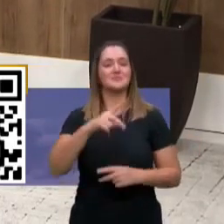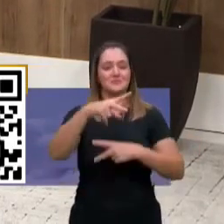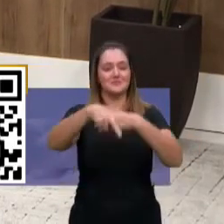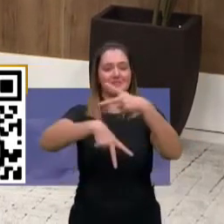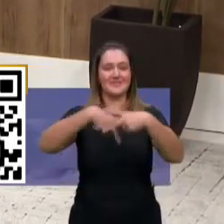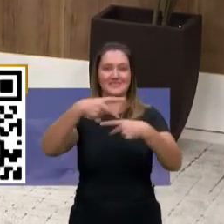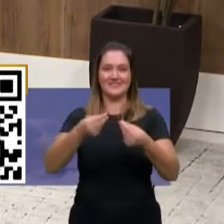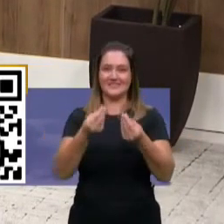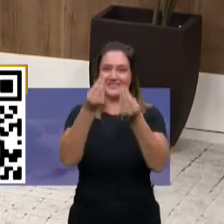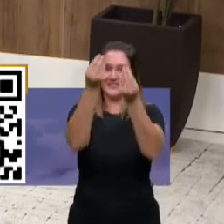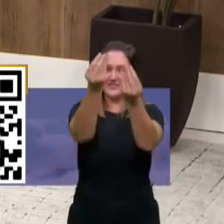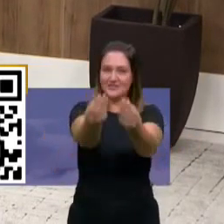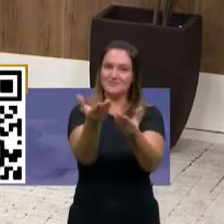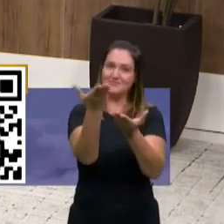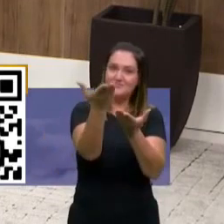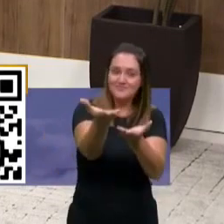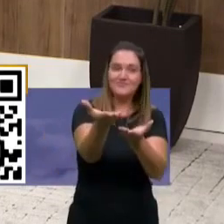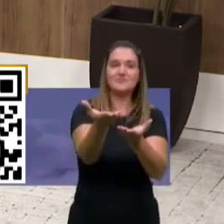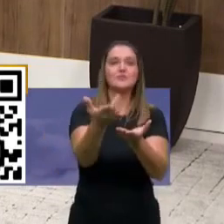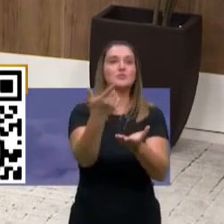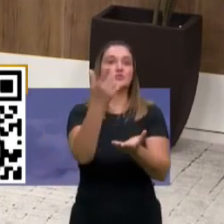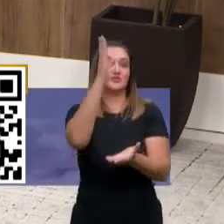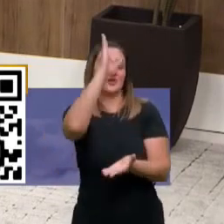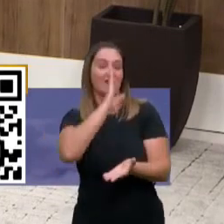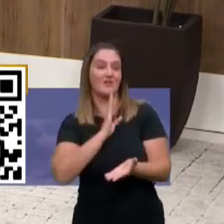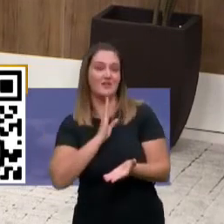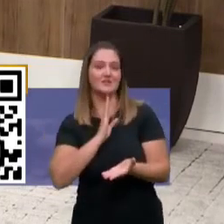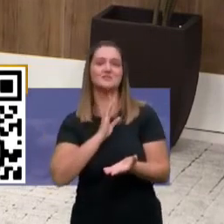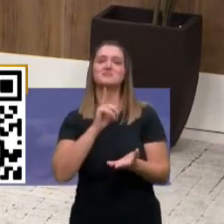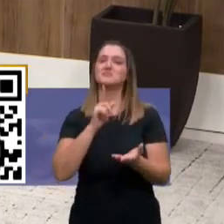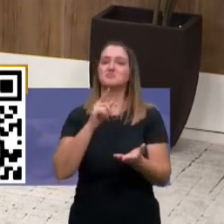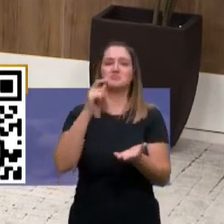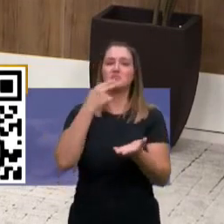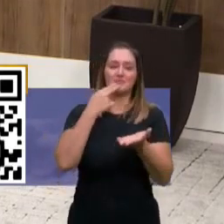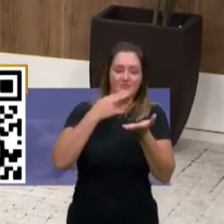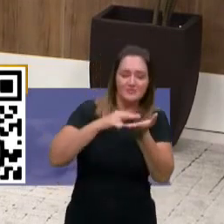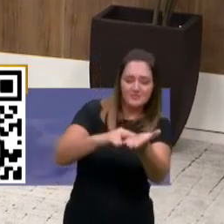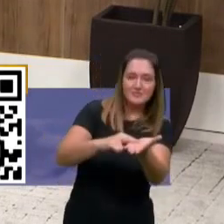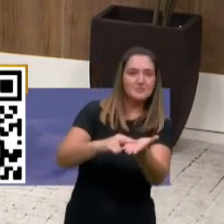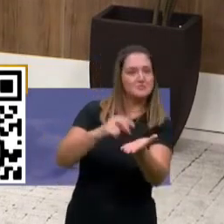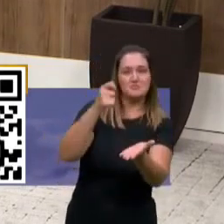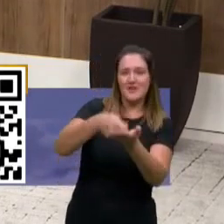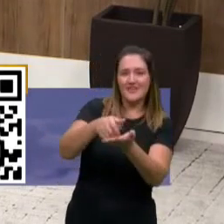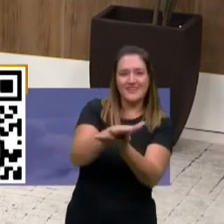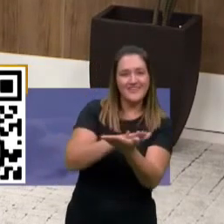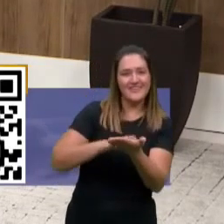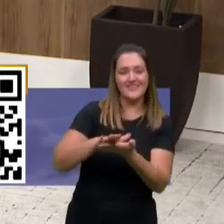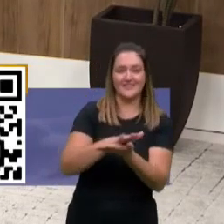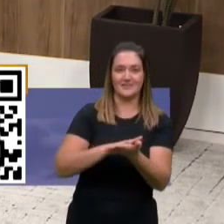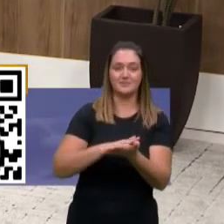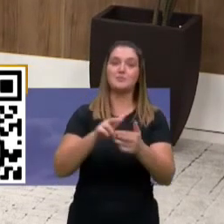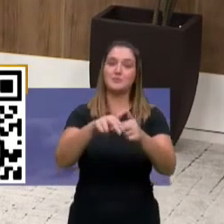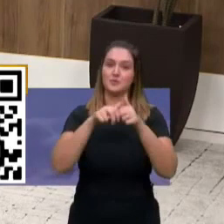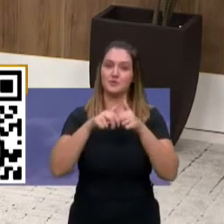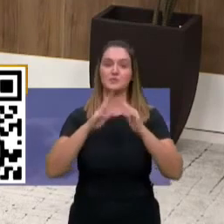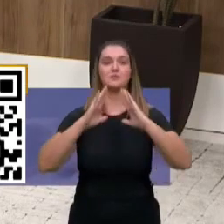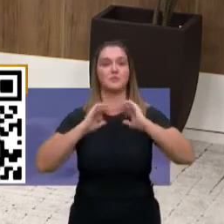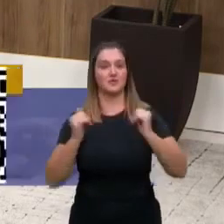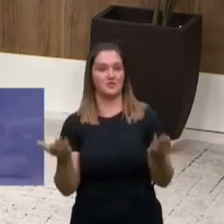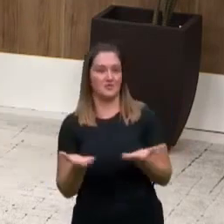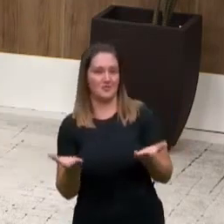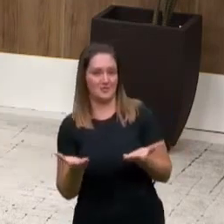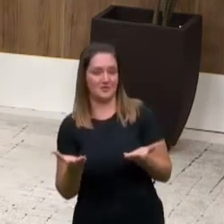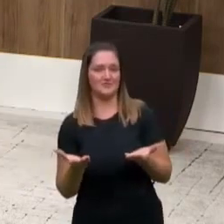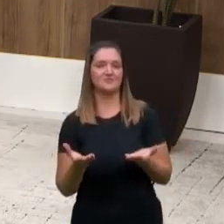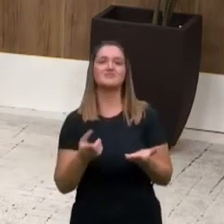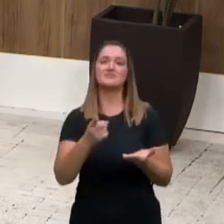Ele é um presente dos Anjos da Esperança para você, sem custo nenhum. Você não paga nem pelo envio aí para sua casa. Peça agora o